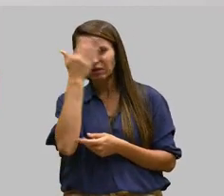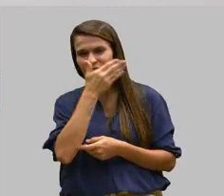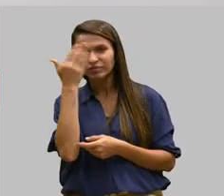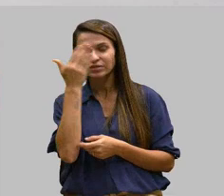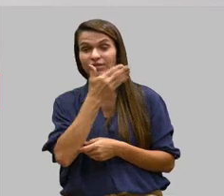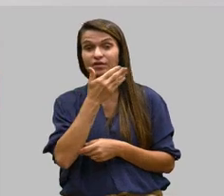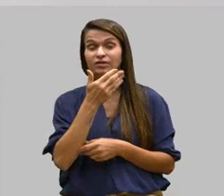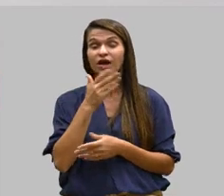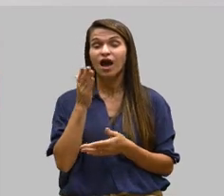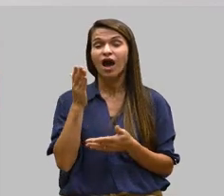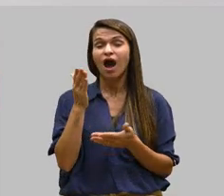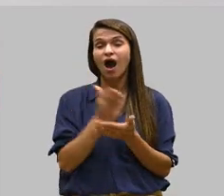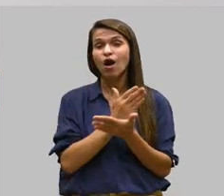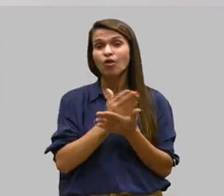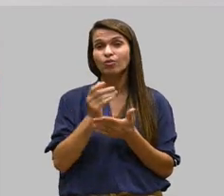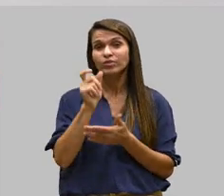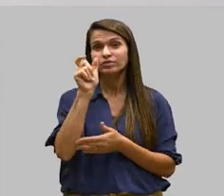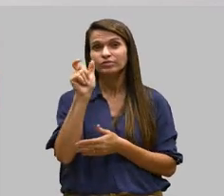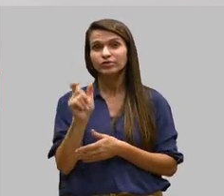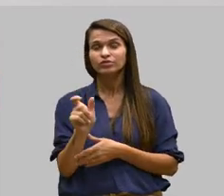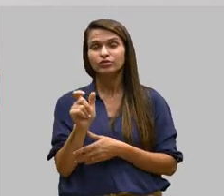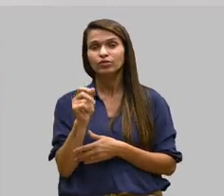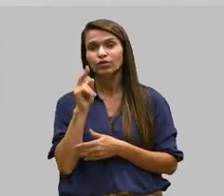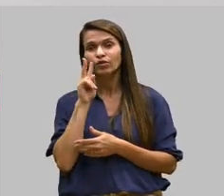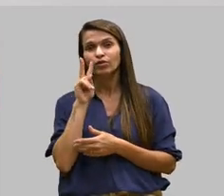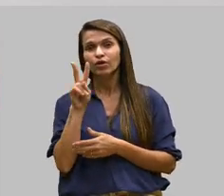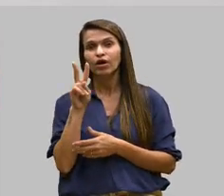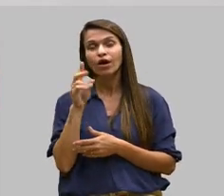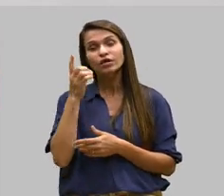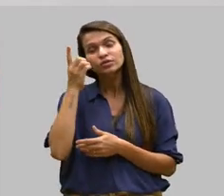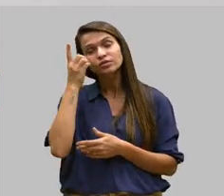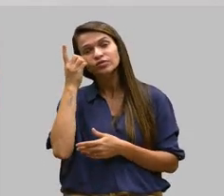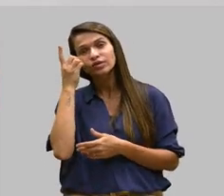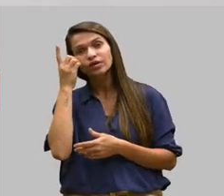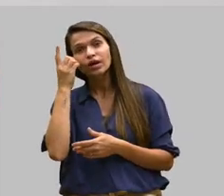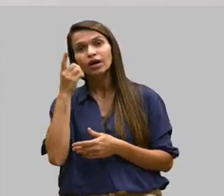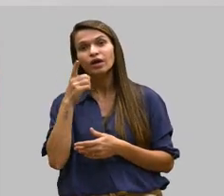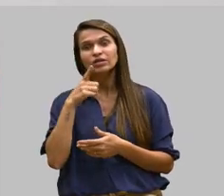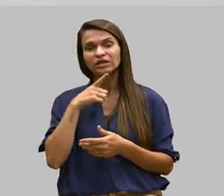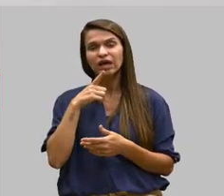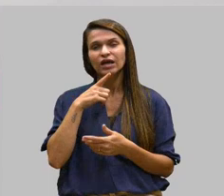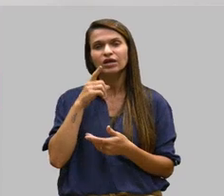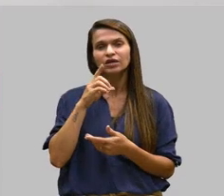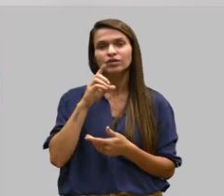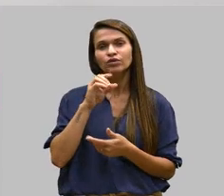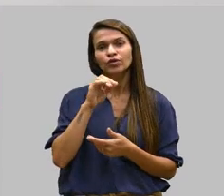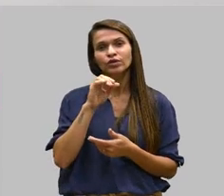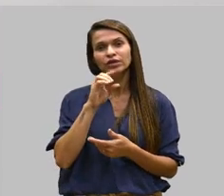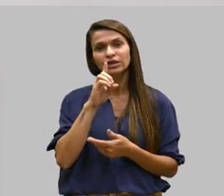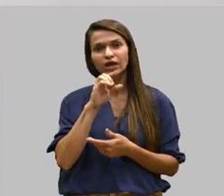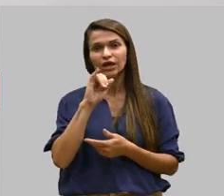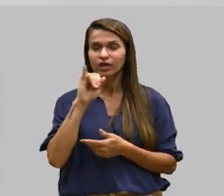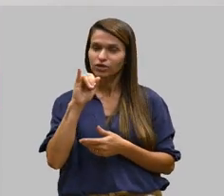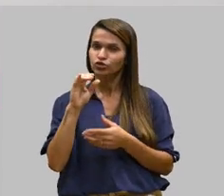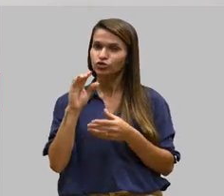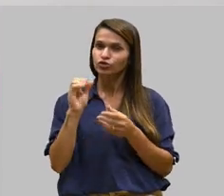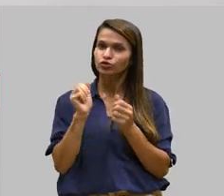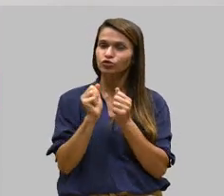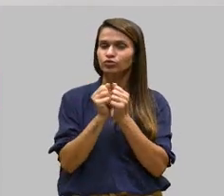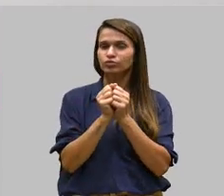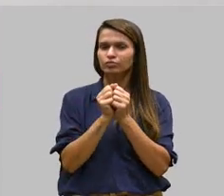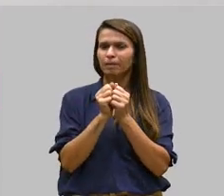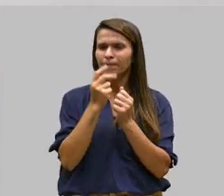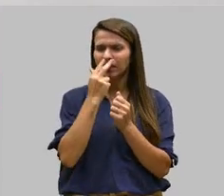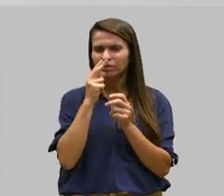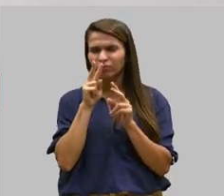algumas pessoas por exemplo quando a gente olha a síndrome de Down a gente tem a deficiência intelectual junto e é uma deficiência visível